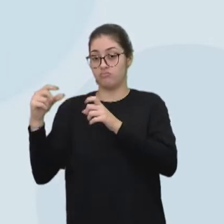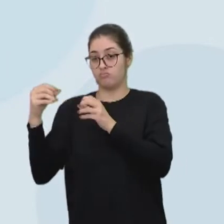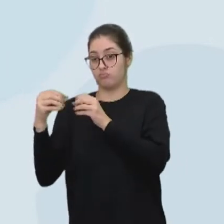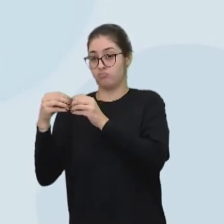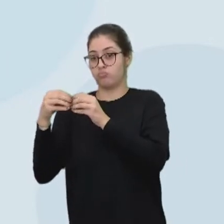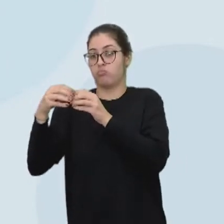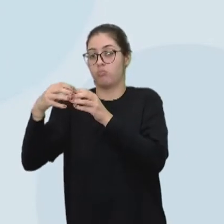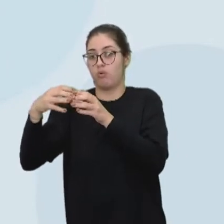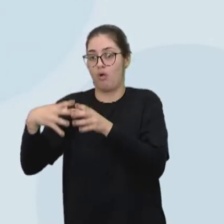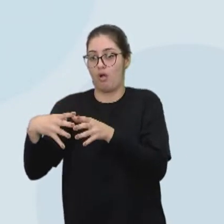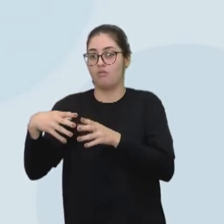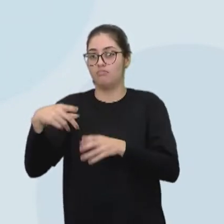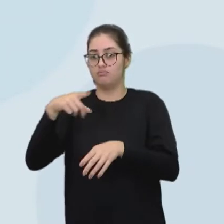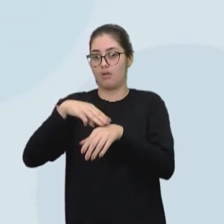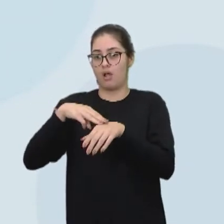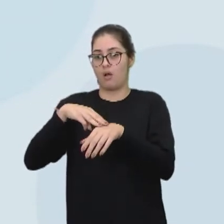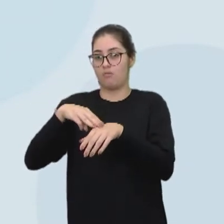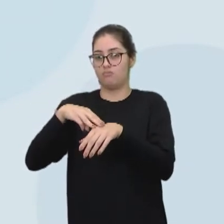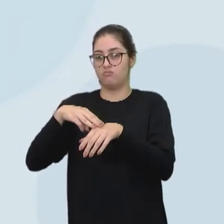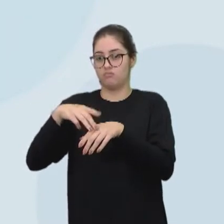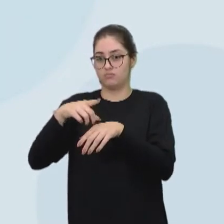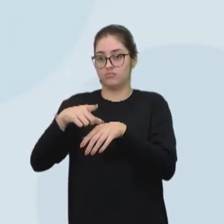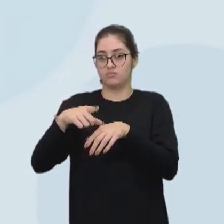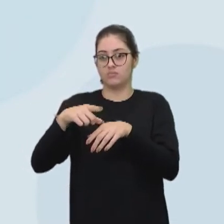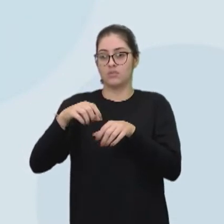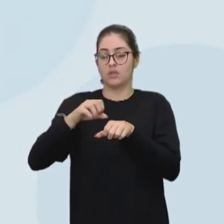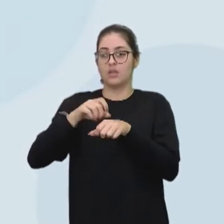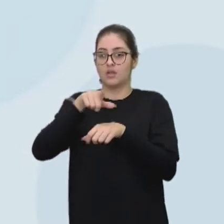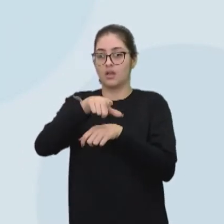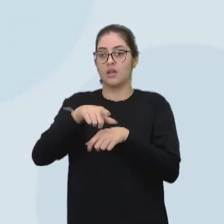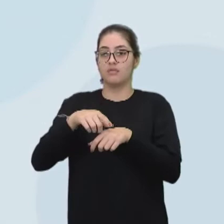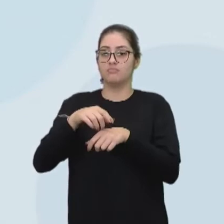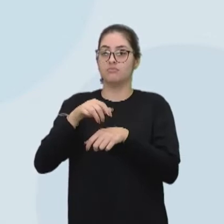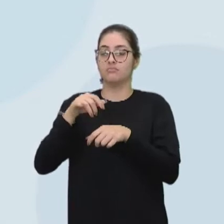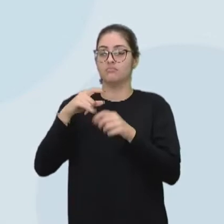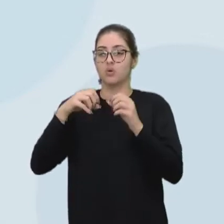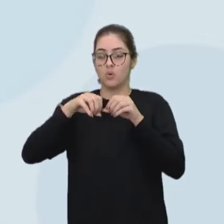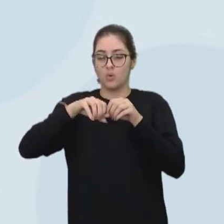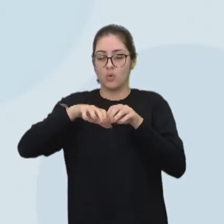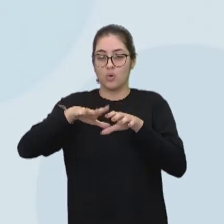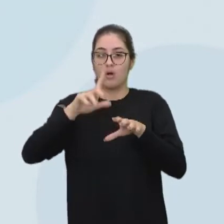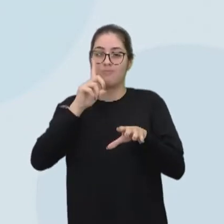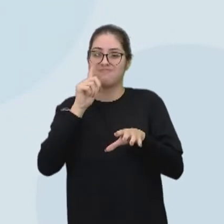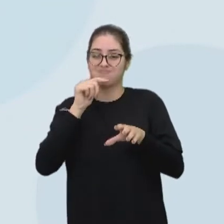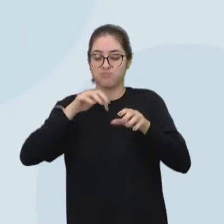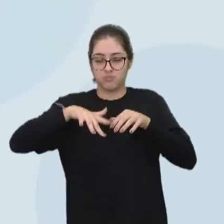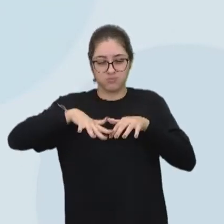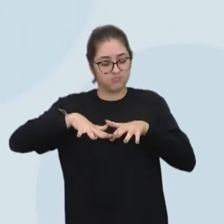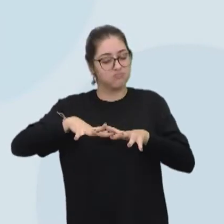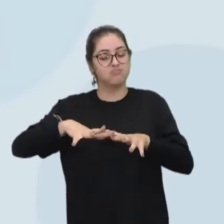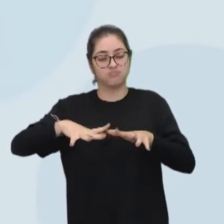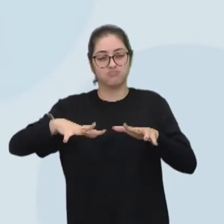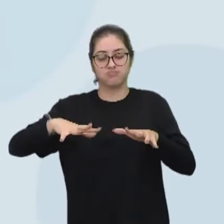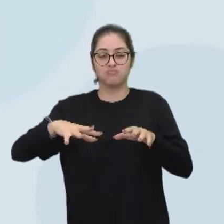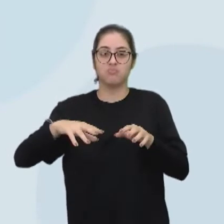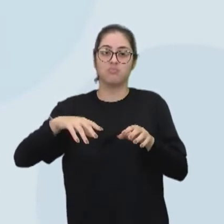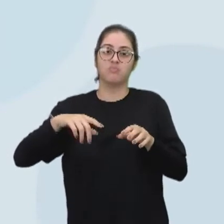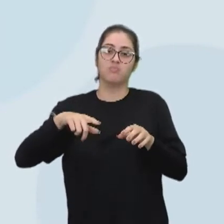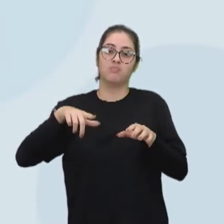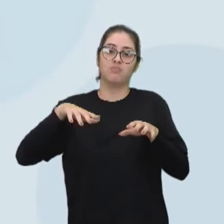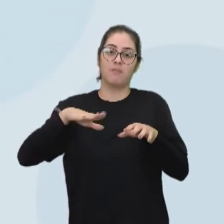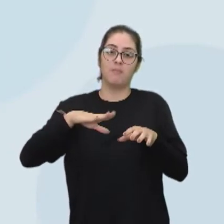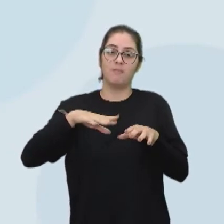a barragem que foi lá para o rio e aí acabou, né, tendo todo, né, esse